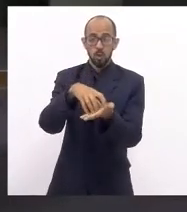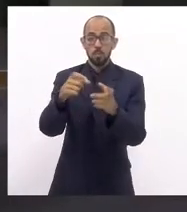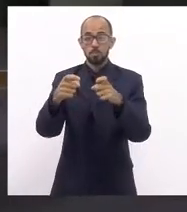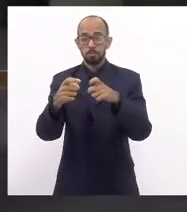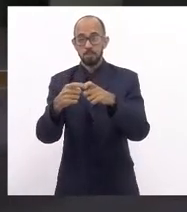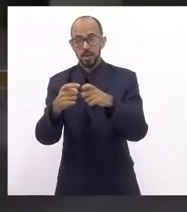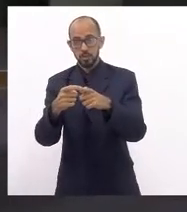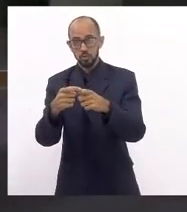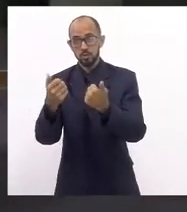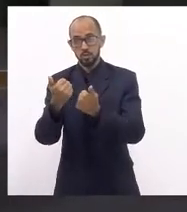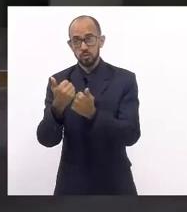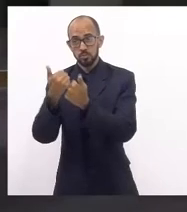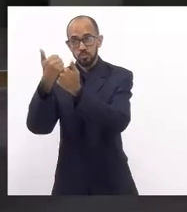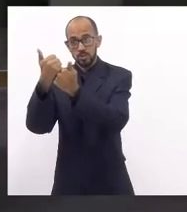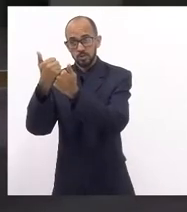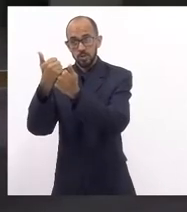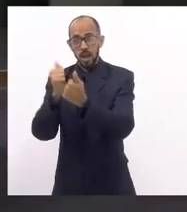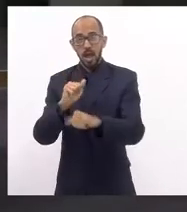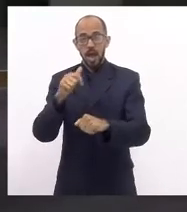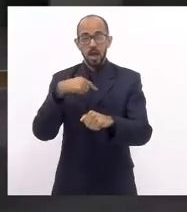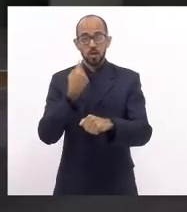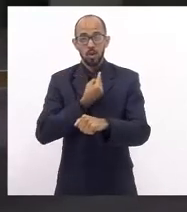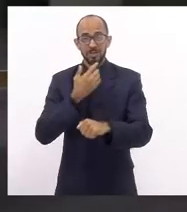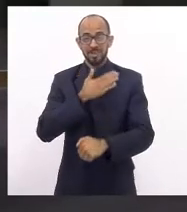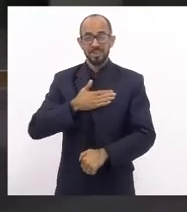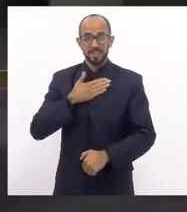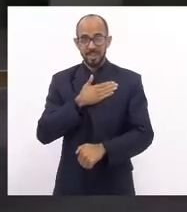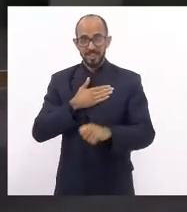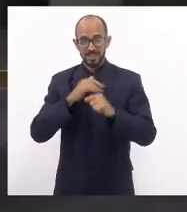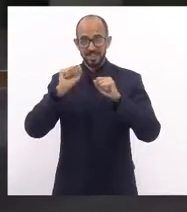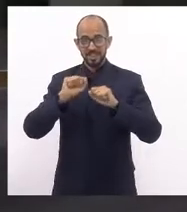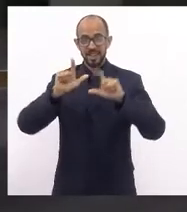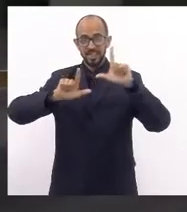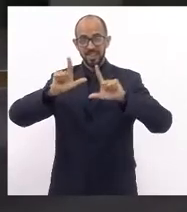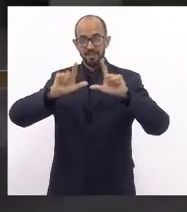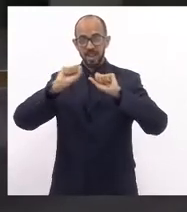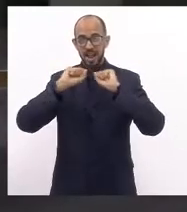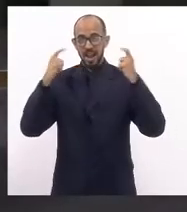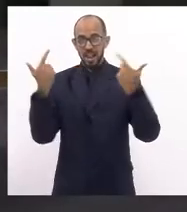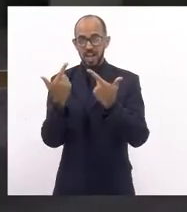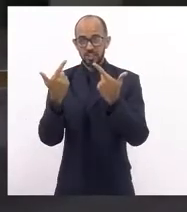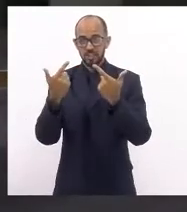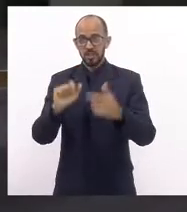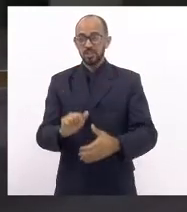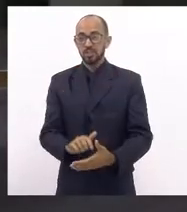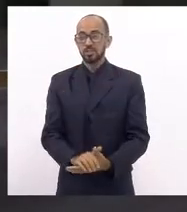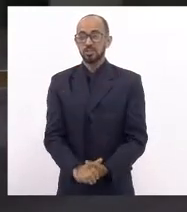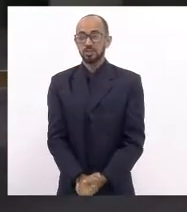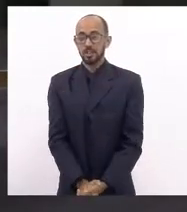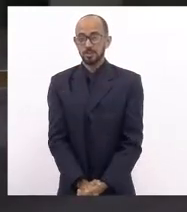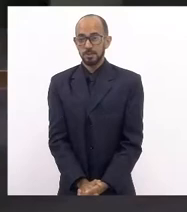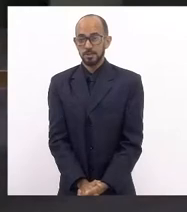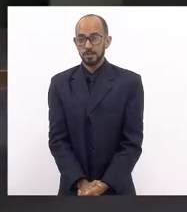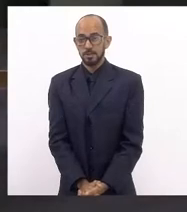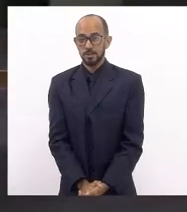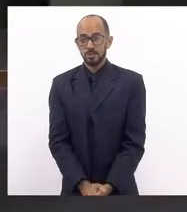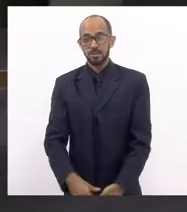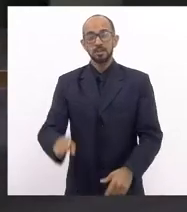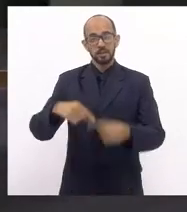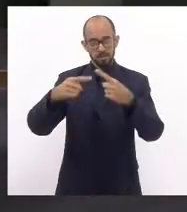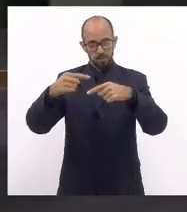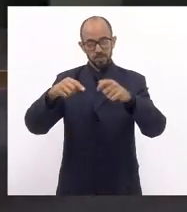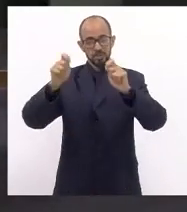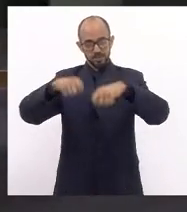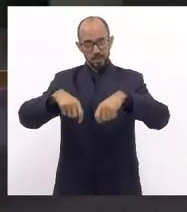aqui, à nossa querida TV Alerj, que está transmitindo o nosso evento, e depois vocês vão poder assistir